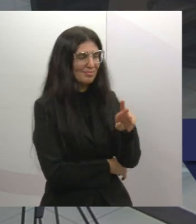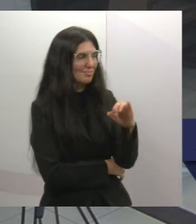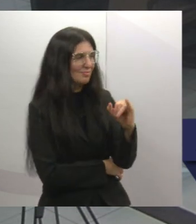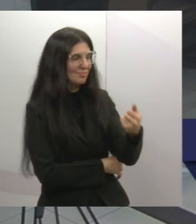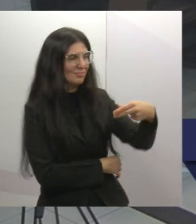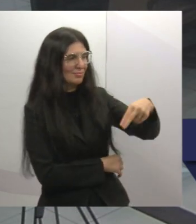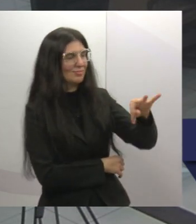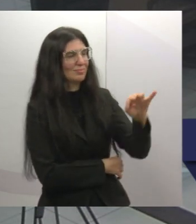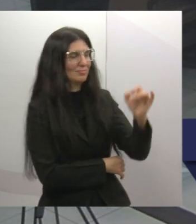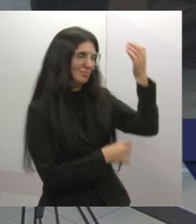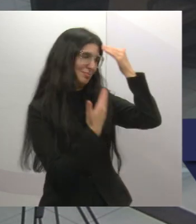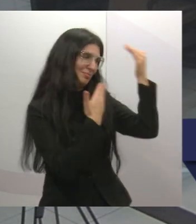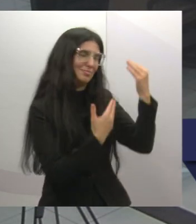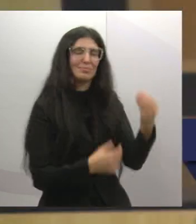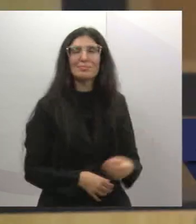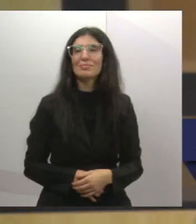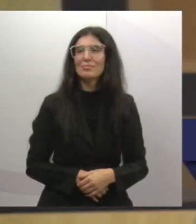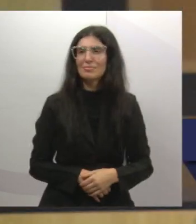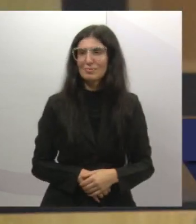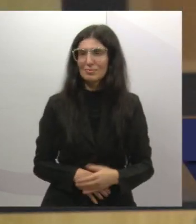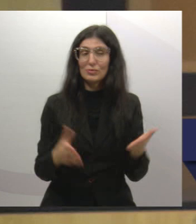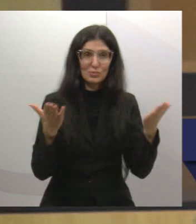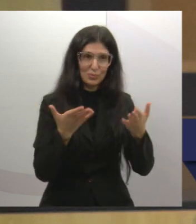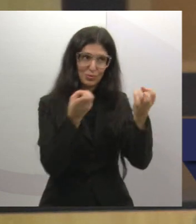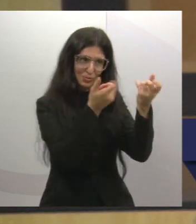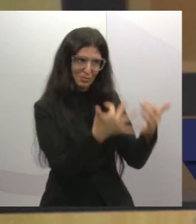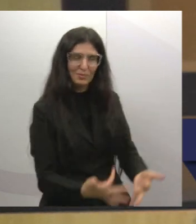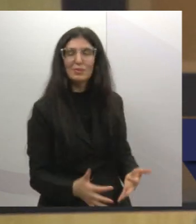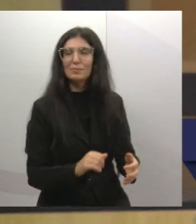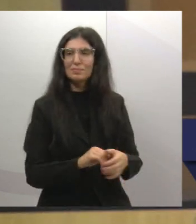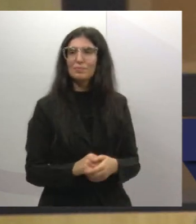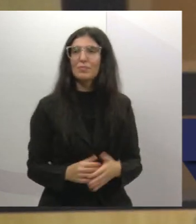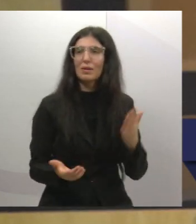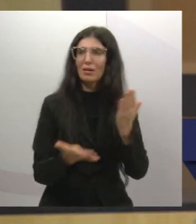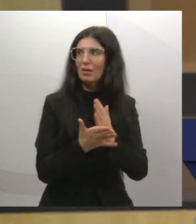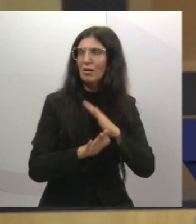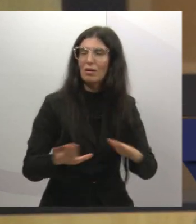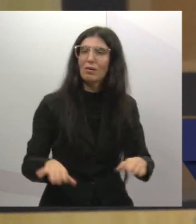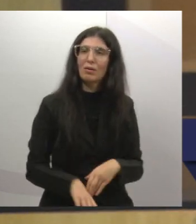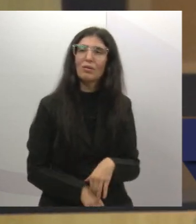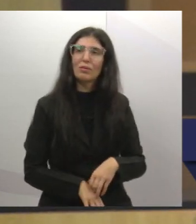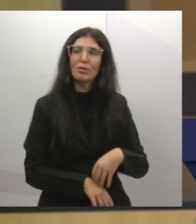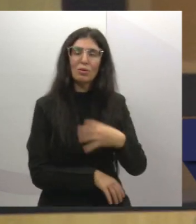aqui conosco. E encerro agora às